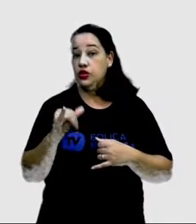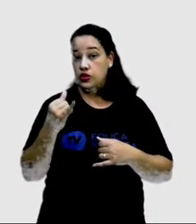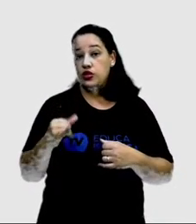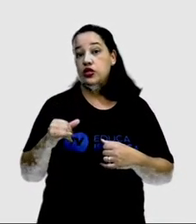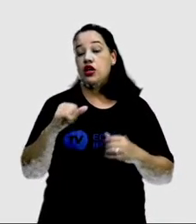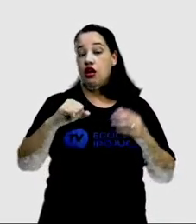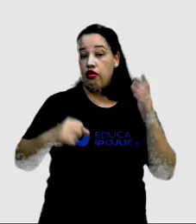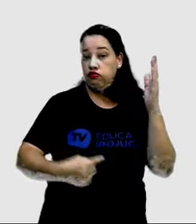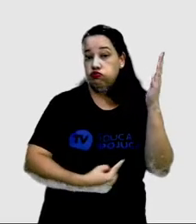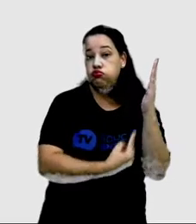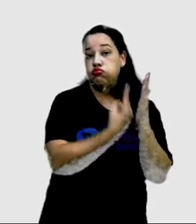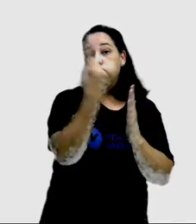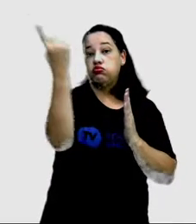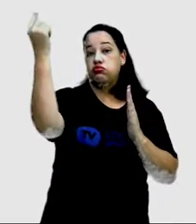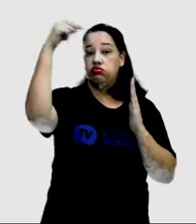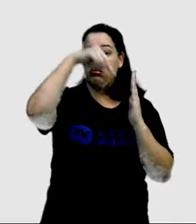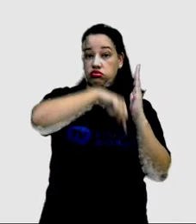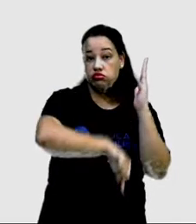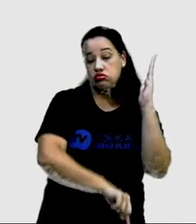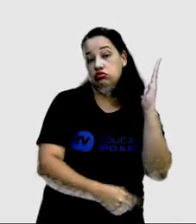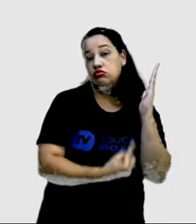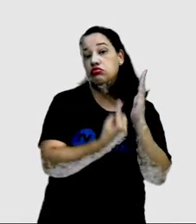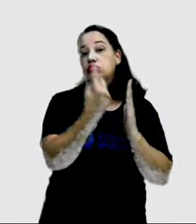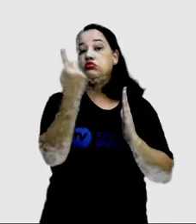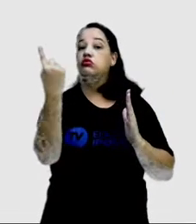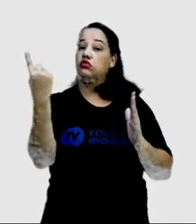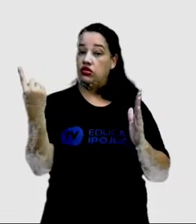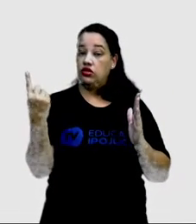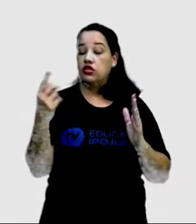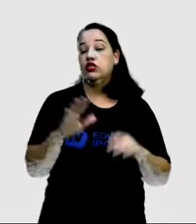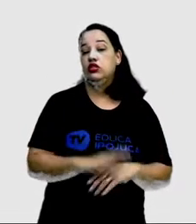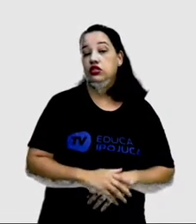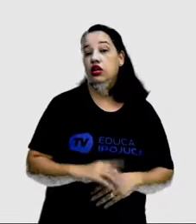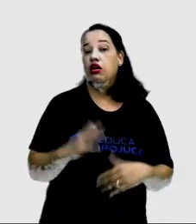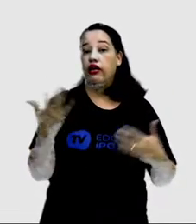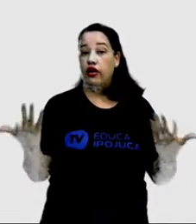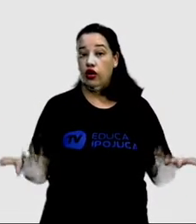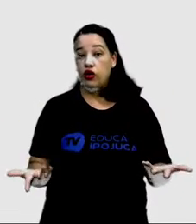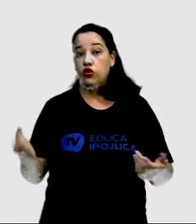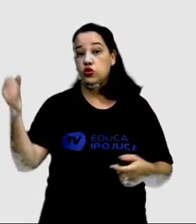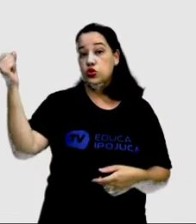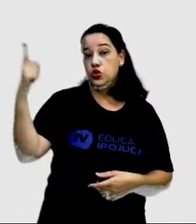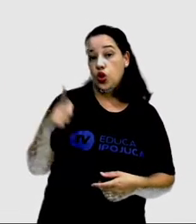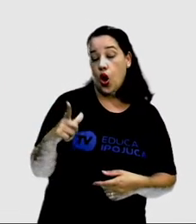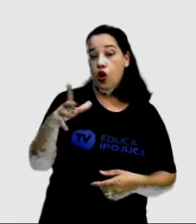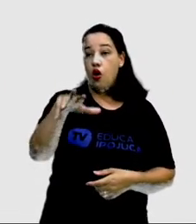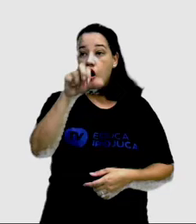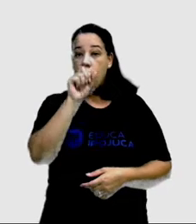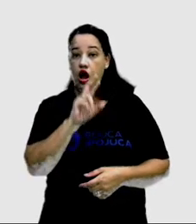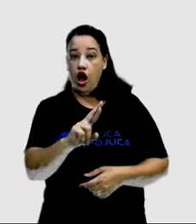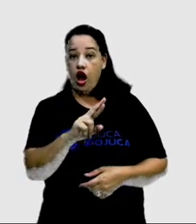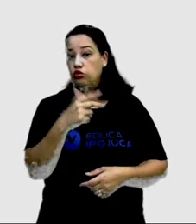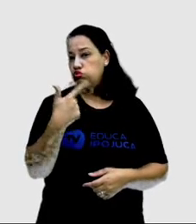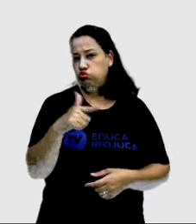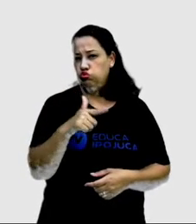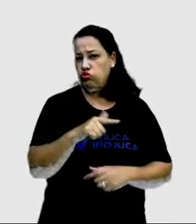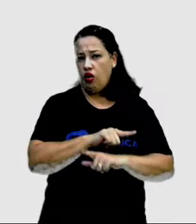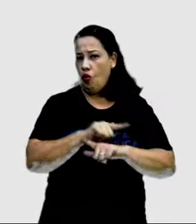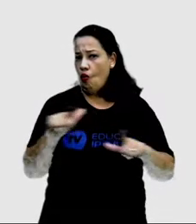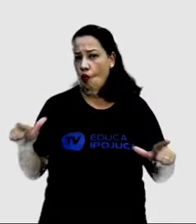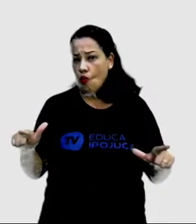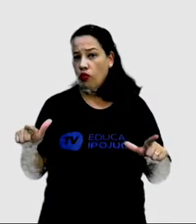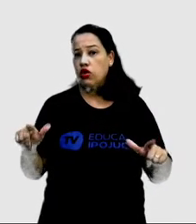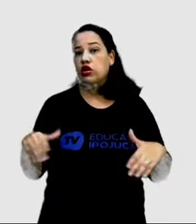fotossintetizantes. Sem esses organismos, ou seja, o sol e o oxigênio, eles não teriam